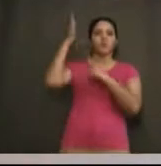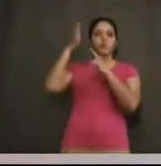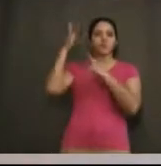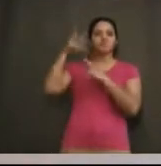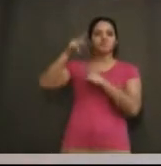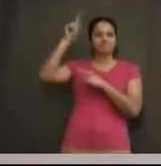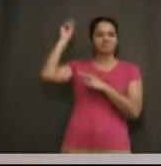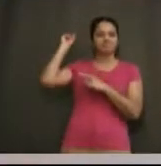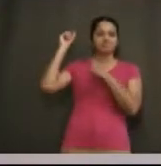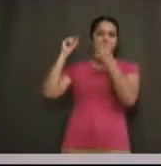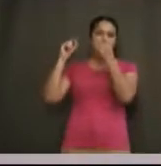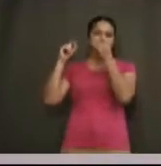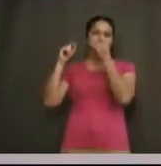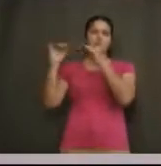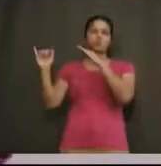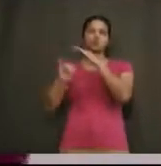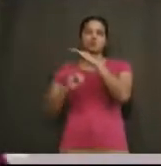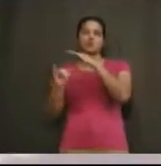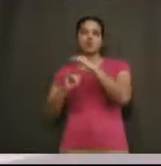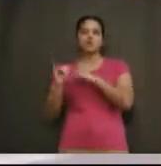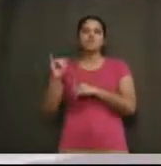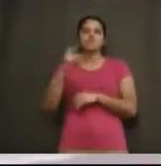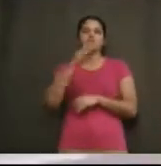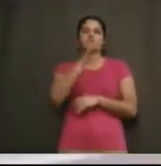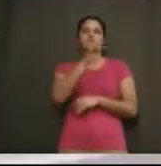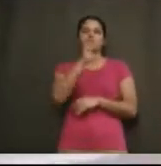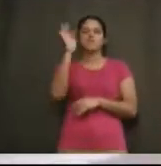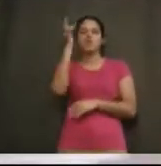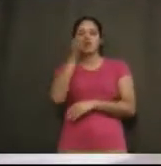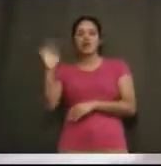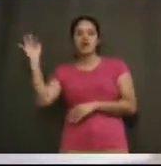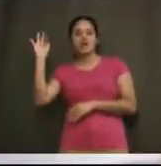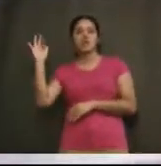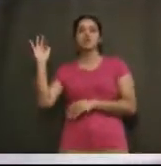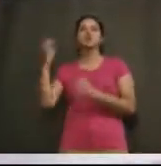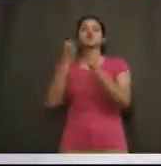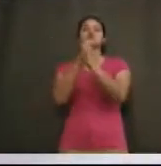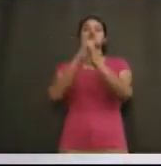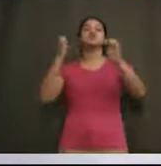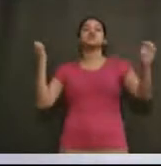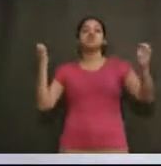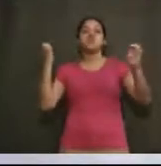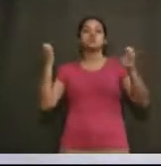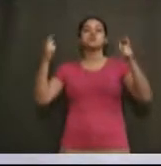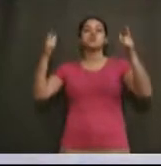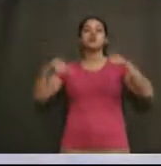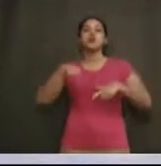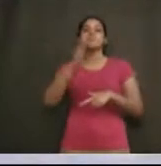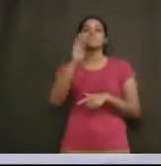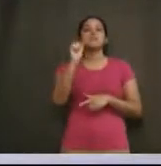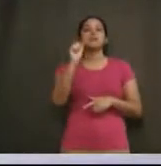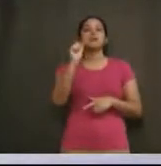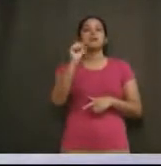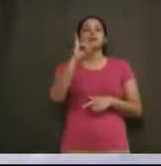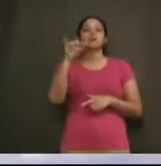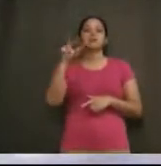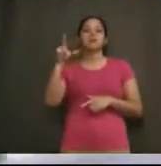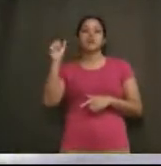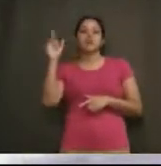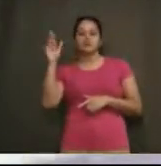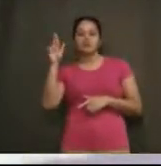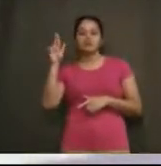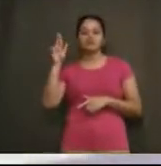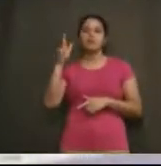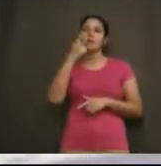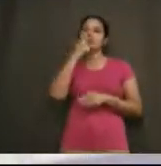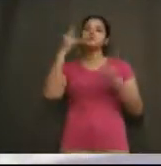instituição que na época se chamava Escola Federal de Engenharia de Itajubá. Foi o germe da atual Universidade